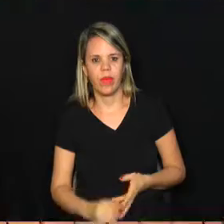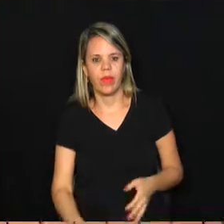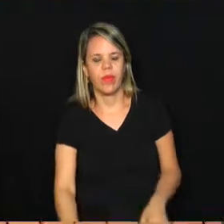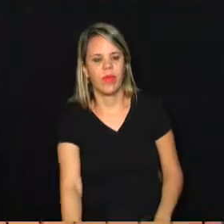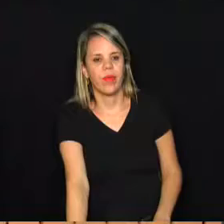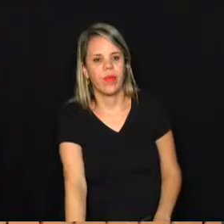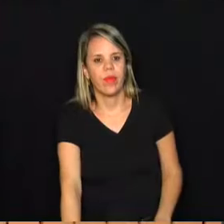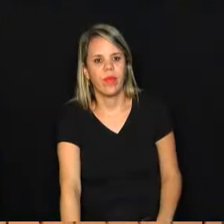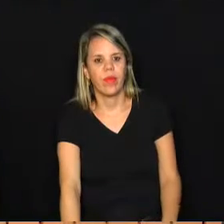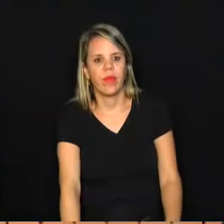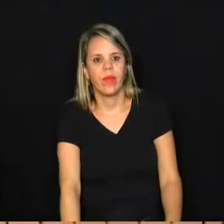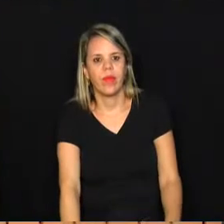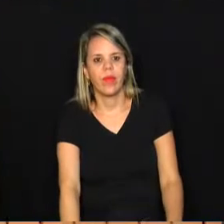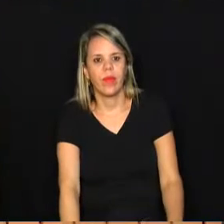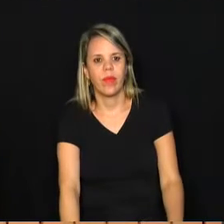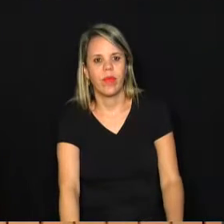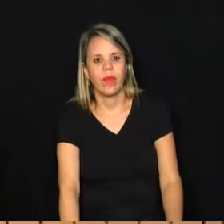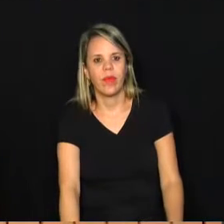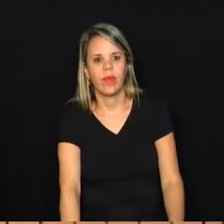Presidente.